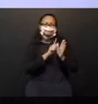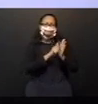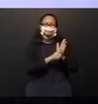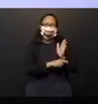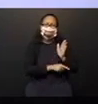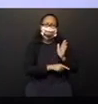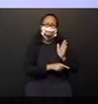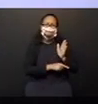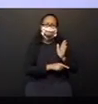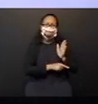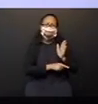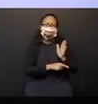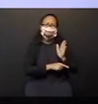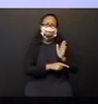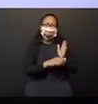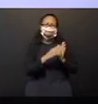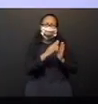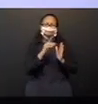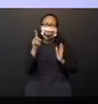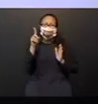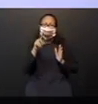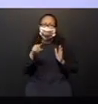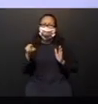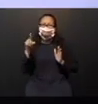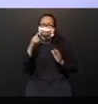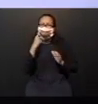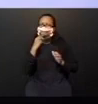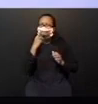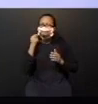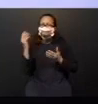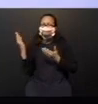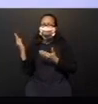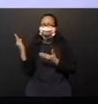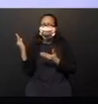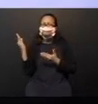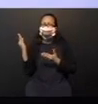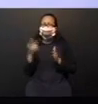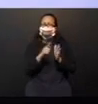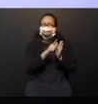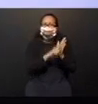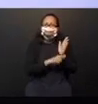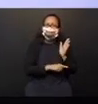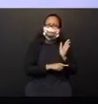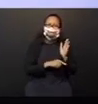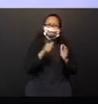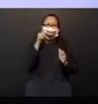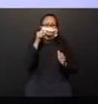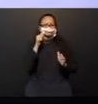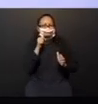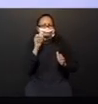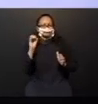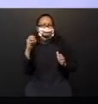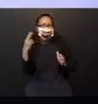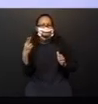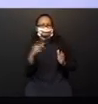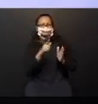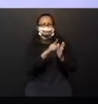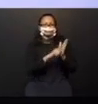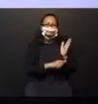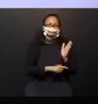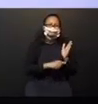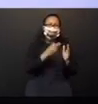lá, circulado em vermelho. Se você quiser circular em vermelho aí, pode. Tem a ver com o gênero feminino ou masculino. Então,